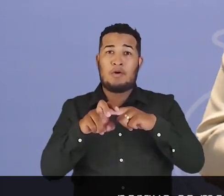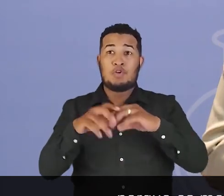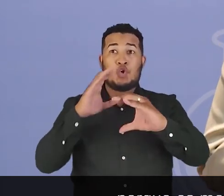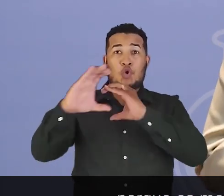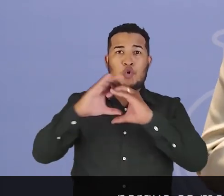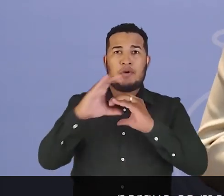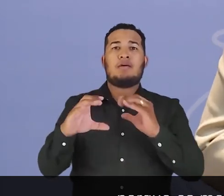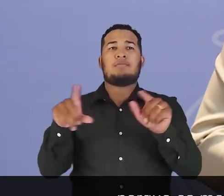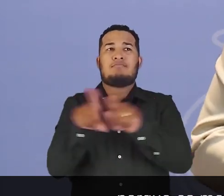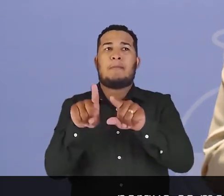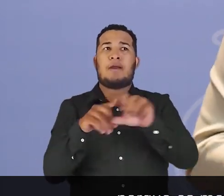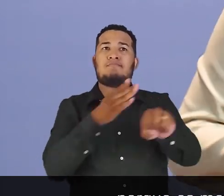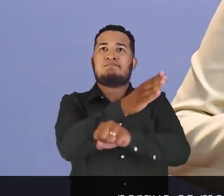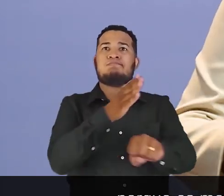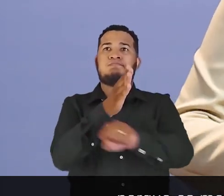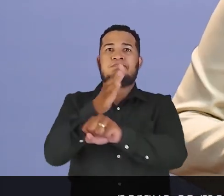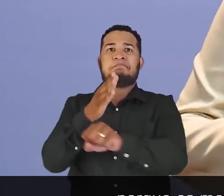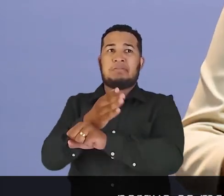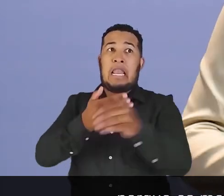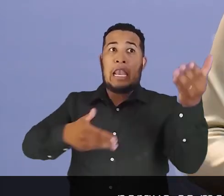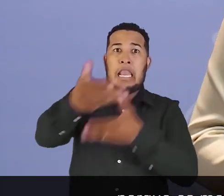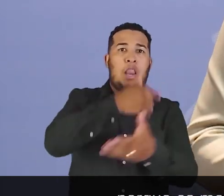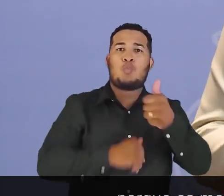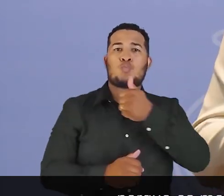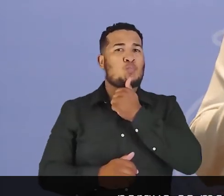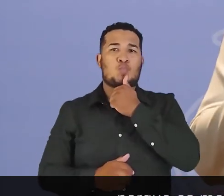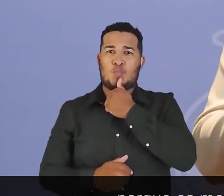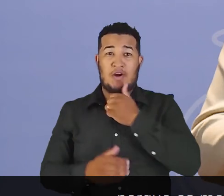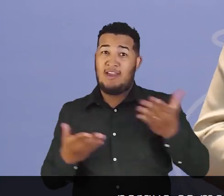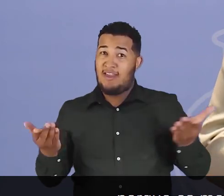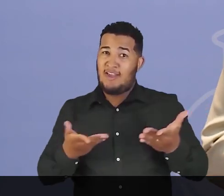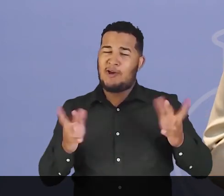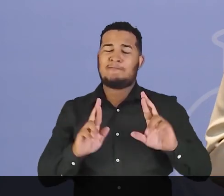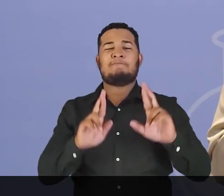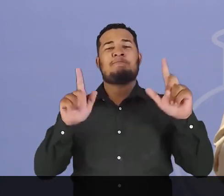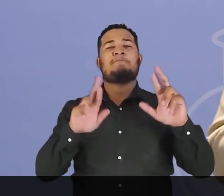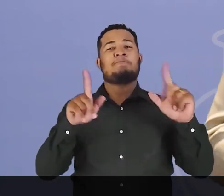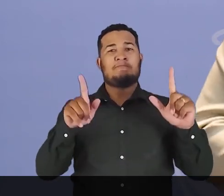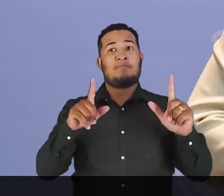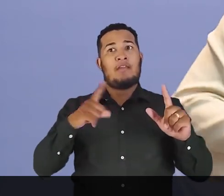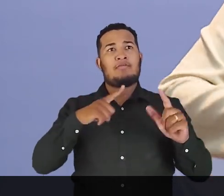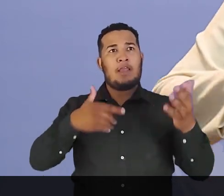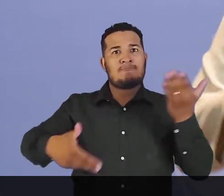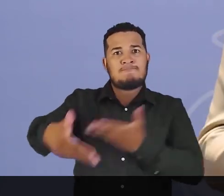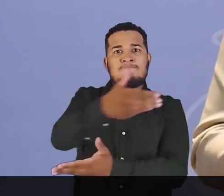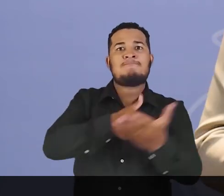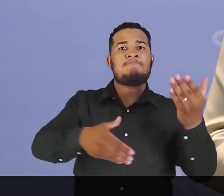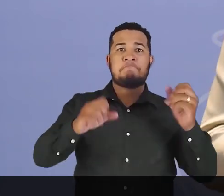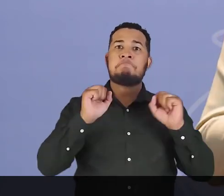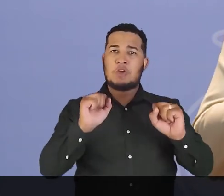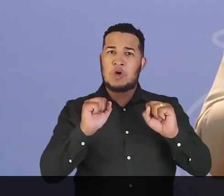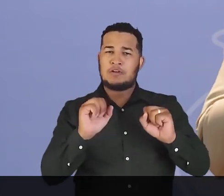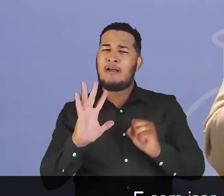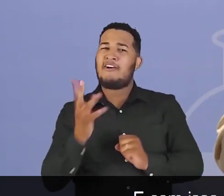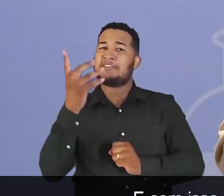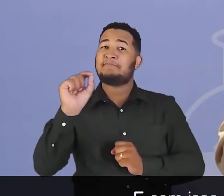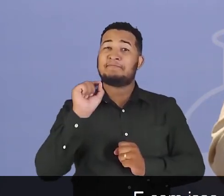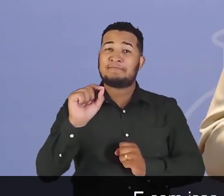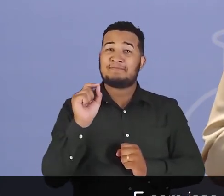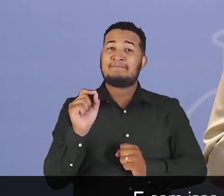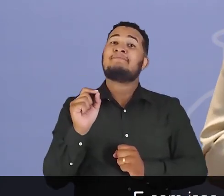meios de transporte e de comunicação não integravam tantos esses espaços. Agora não, agora você tem um espaço integrado e